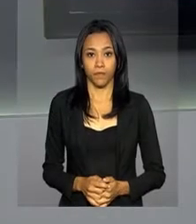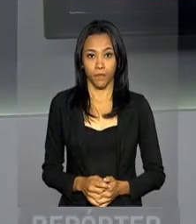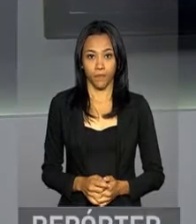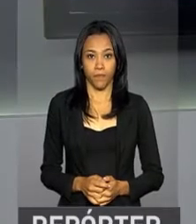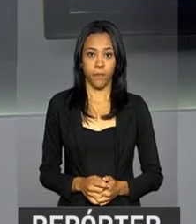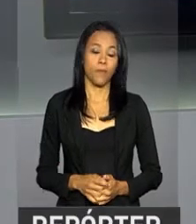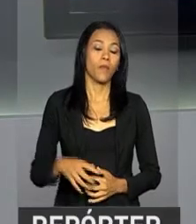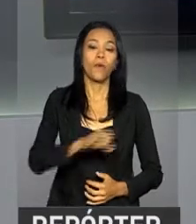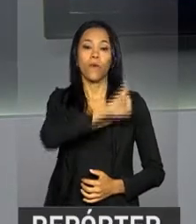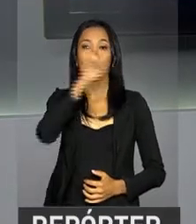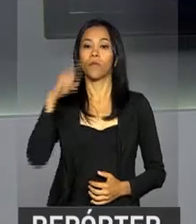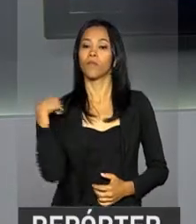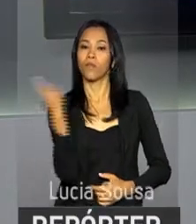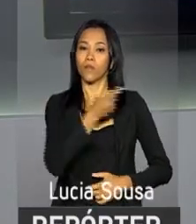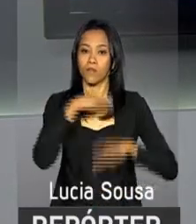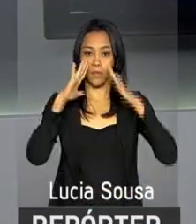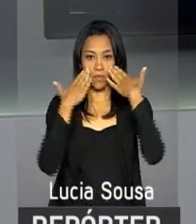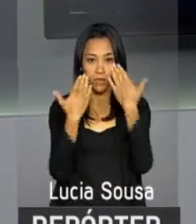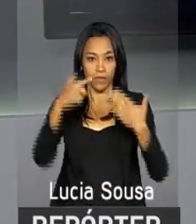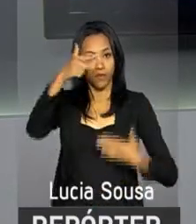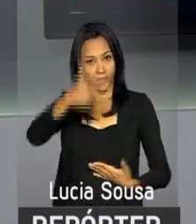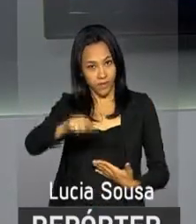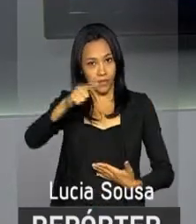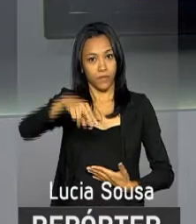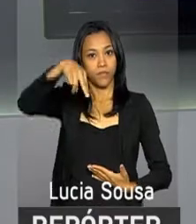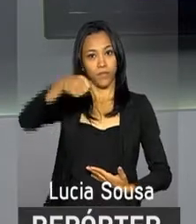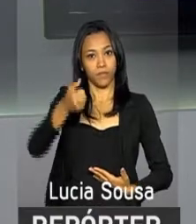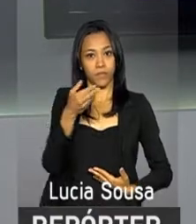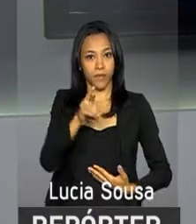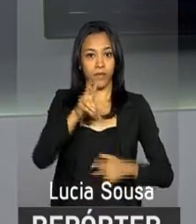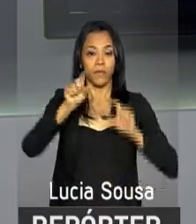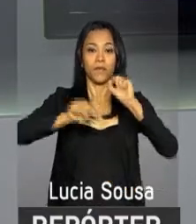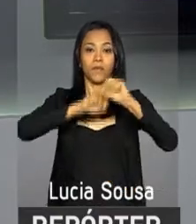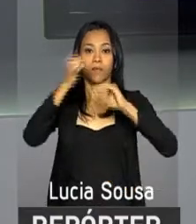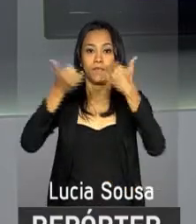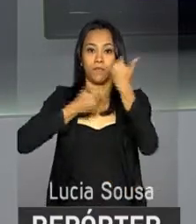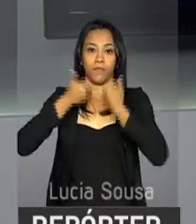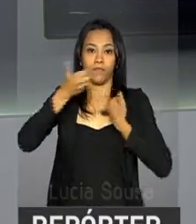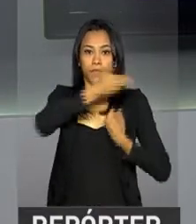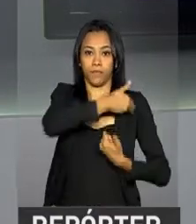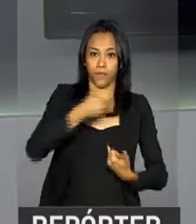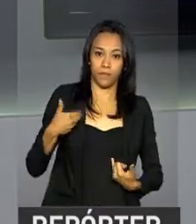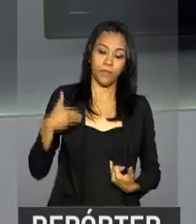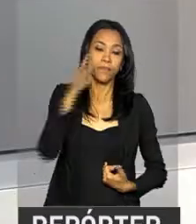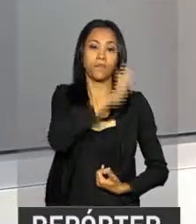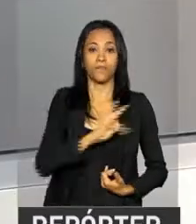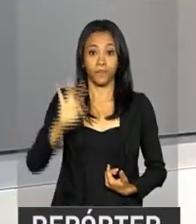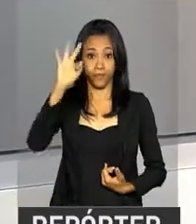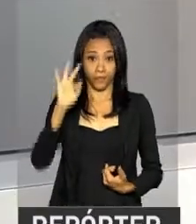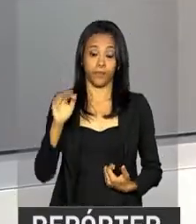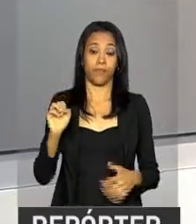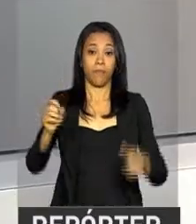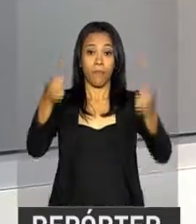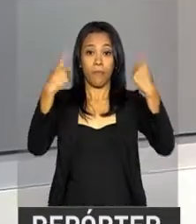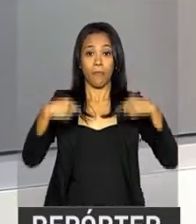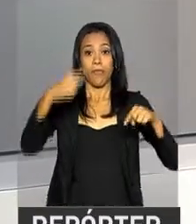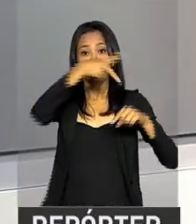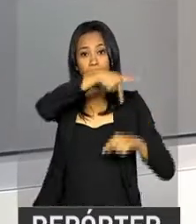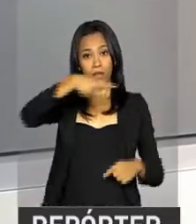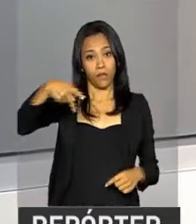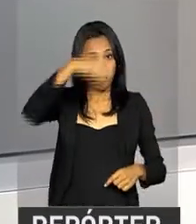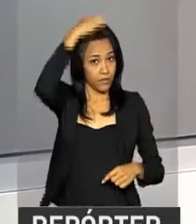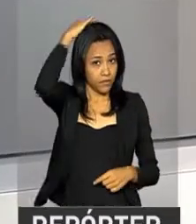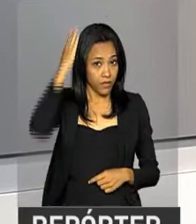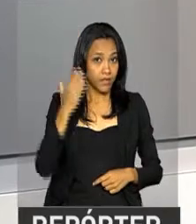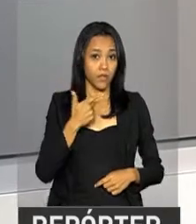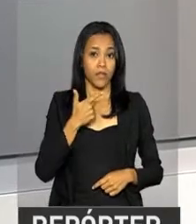olá estamos de volta com mais uma edição do repórter nbr com as notícias do governo federal o presidente michel temer se